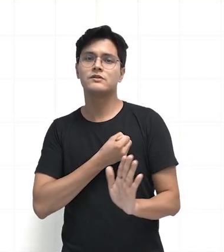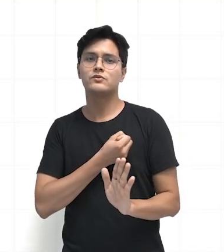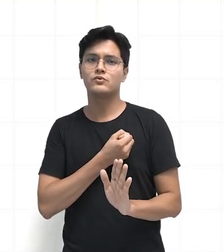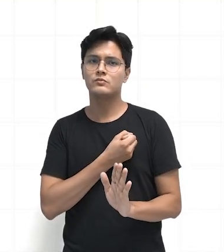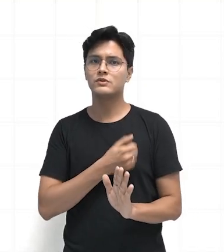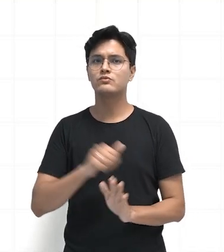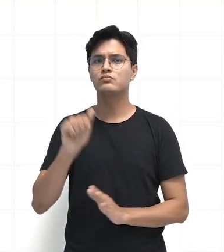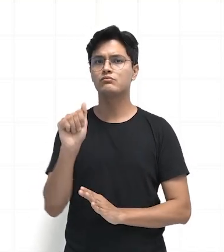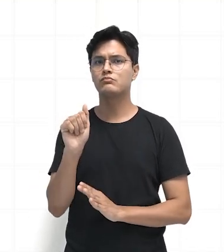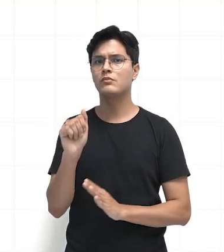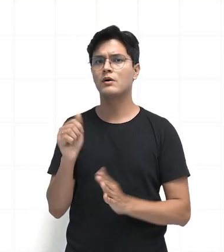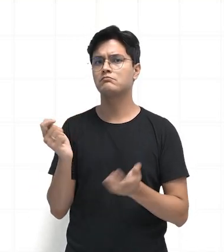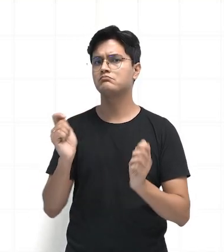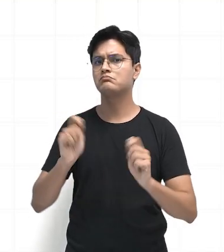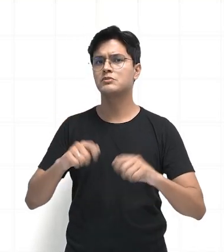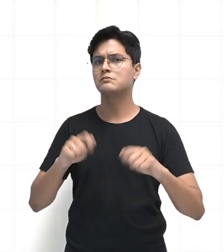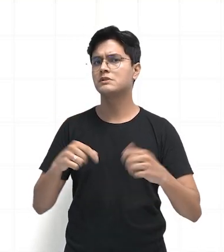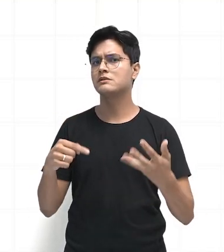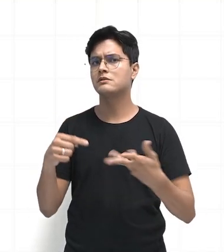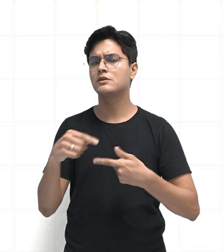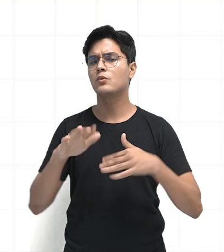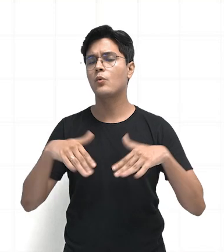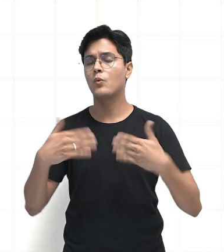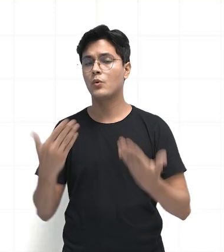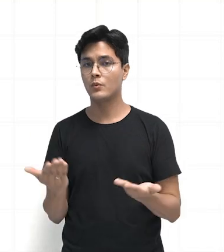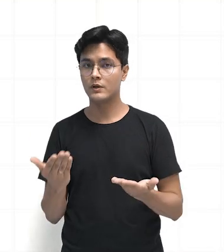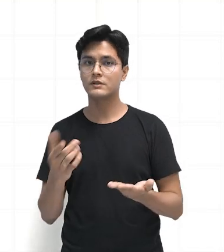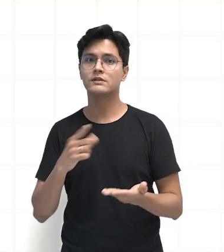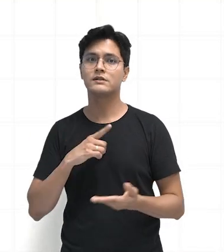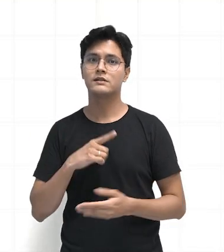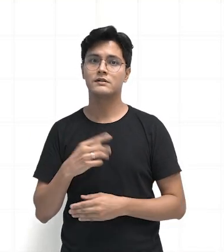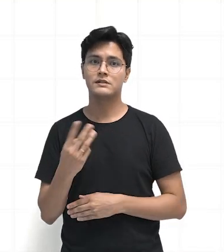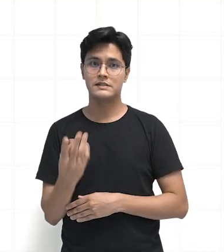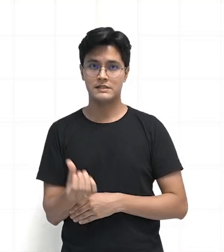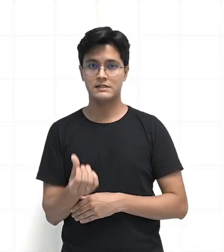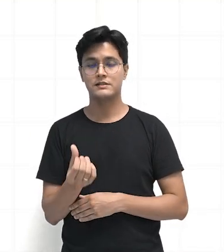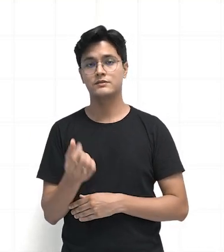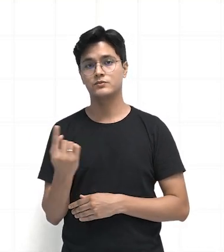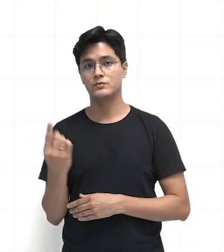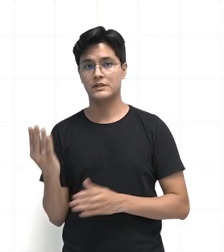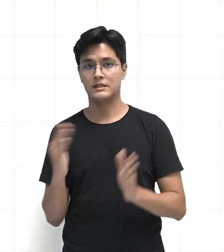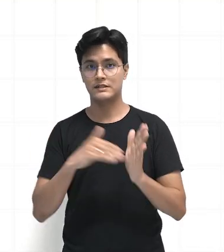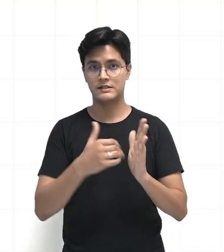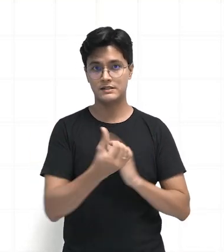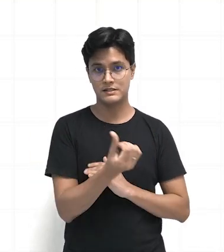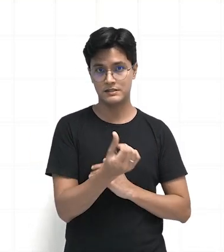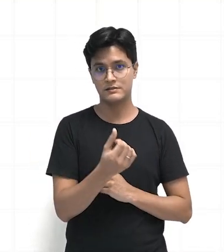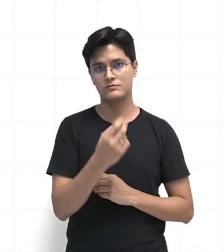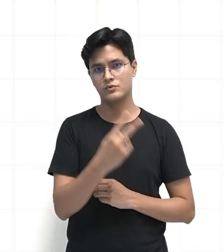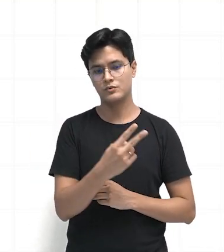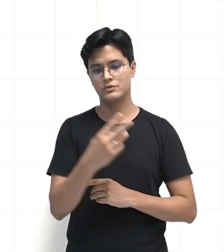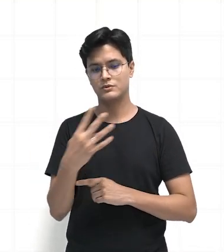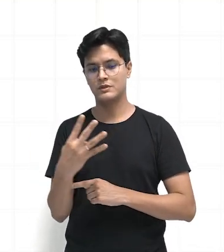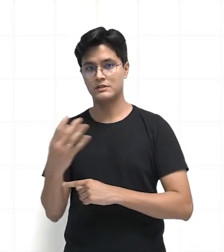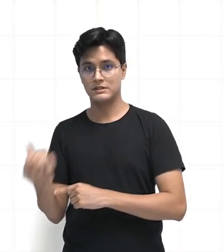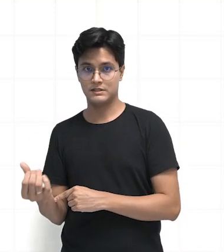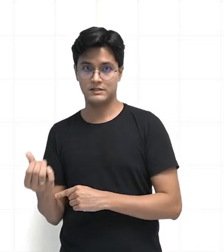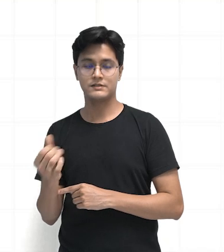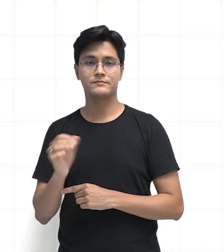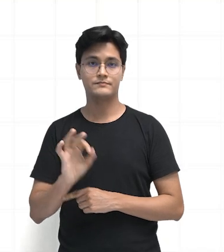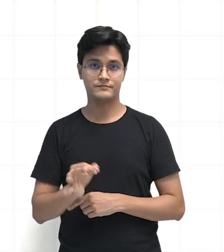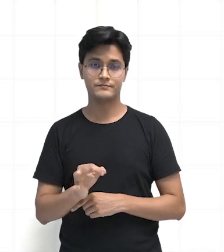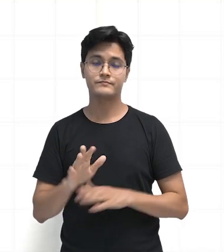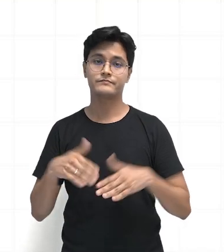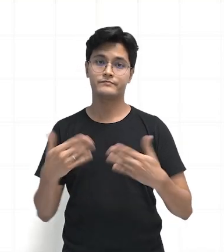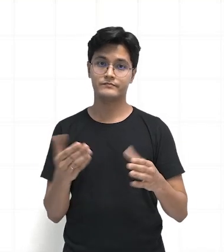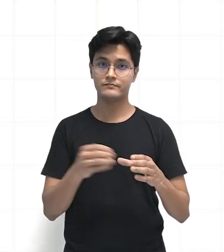possibilidades? Eu tenho 3, que são os números pares, de 1 até 6, que é o 2, o 4 e o 6. Então, o evento